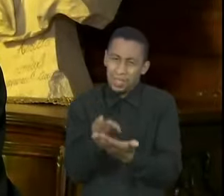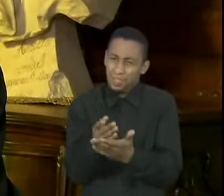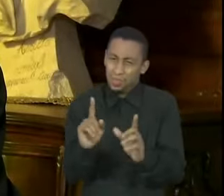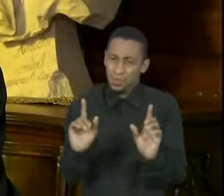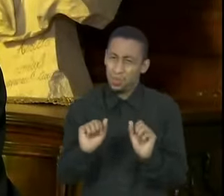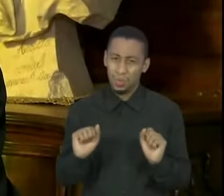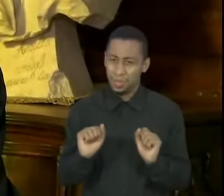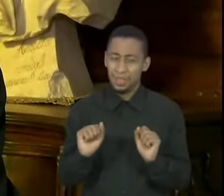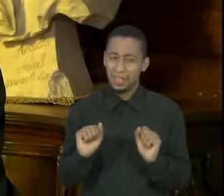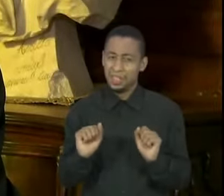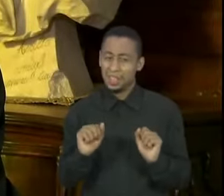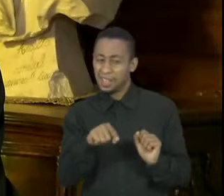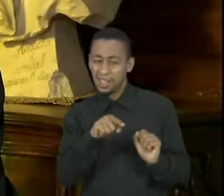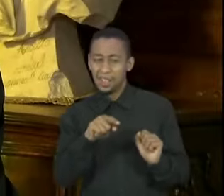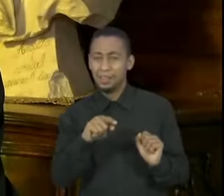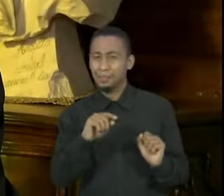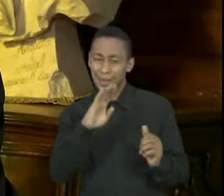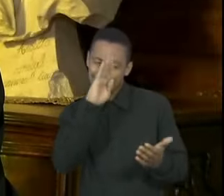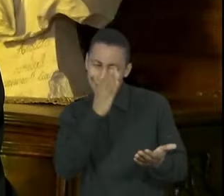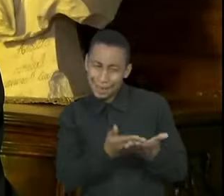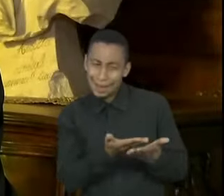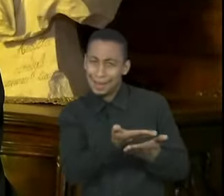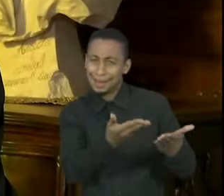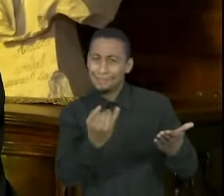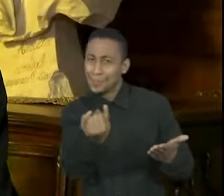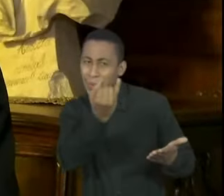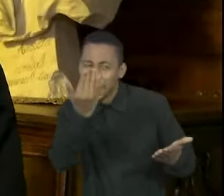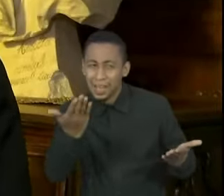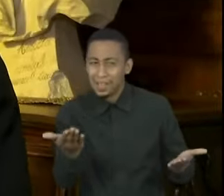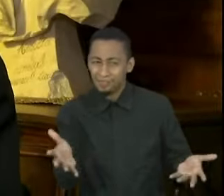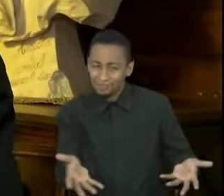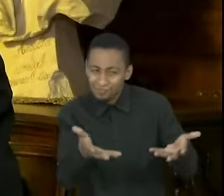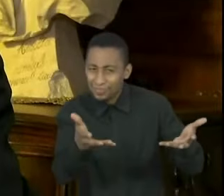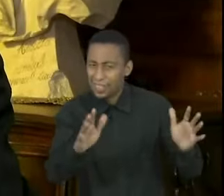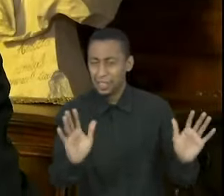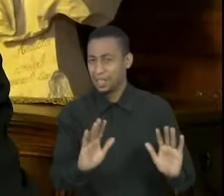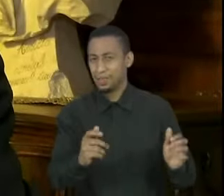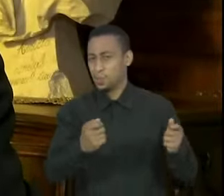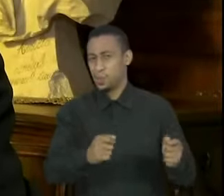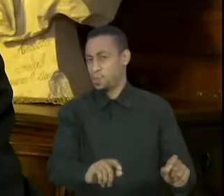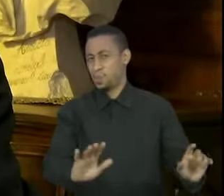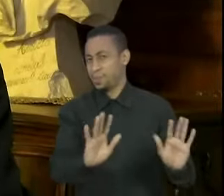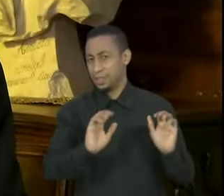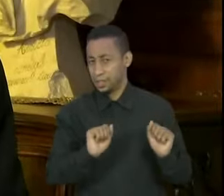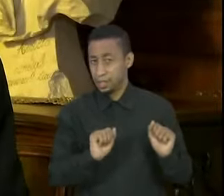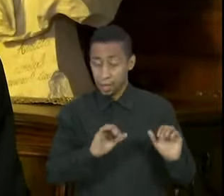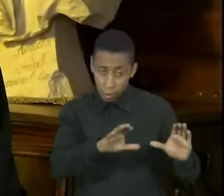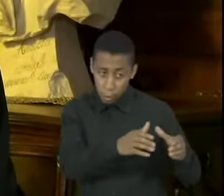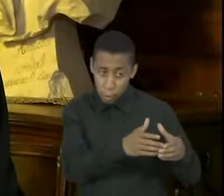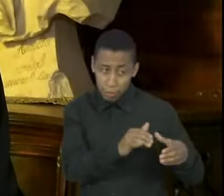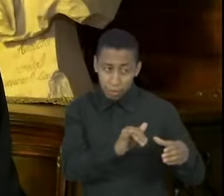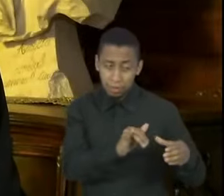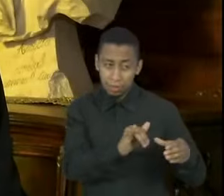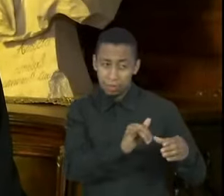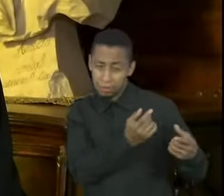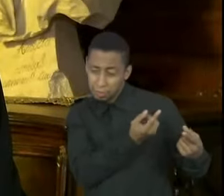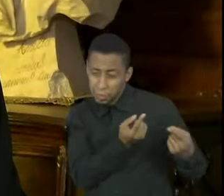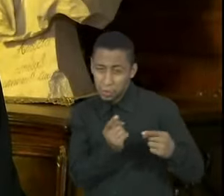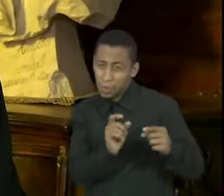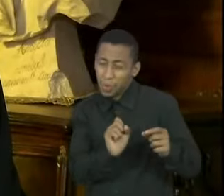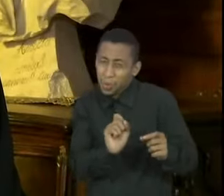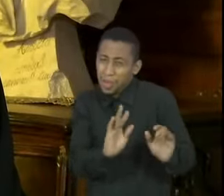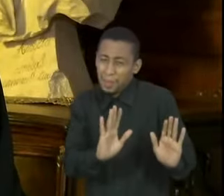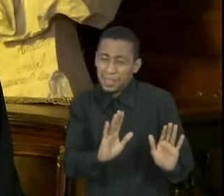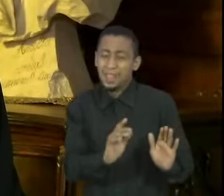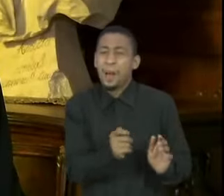gente Deva exagerar assim na na importância dada a esses Digamos opositores que não são tantos